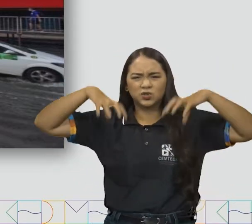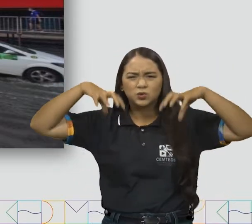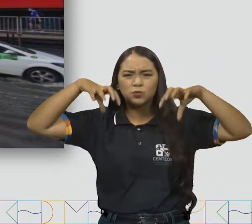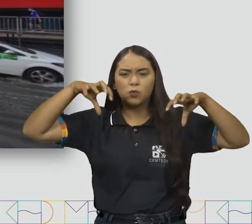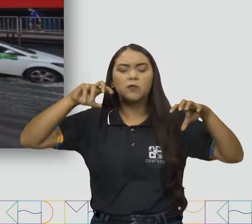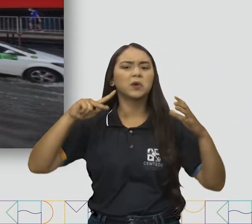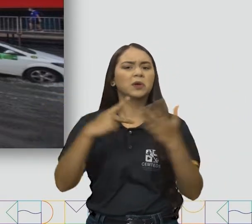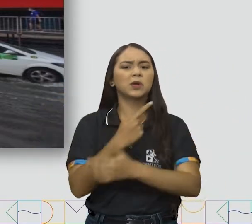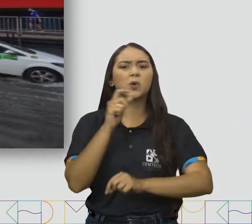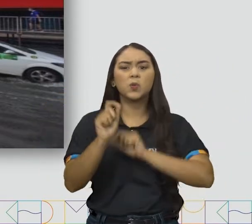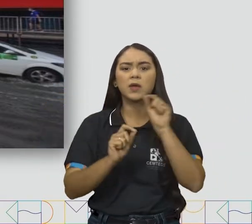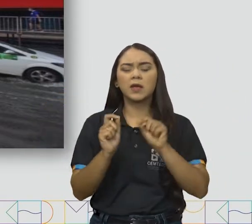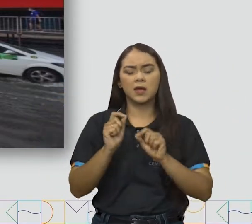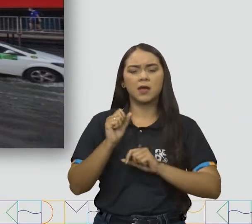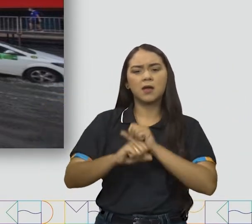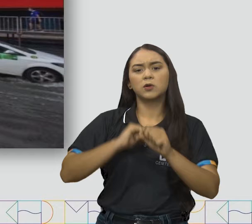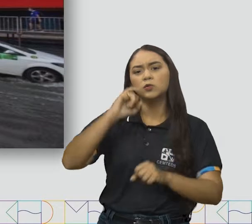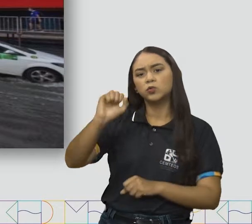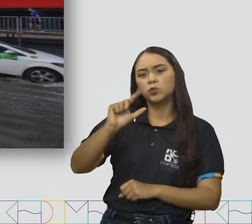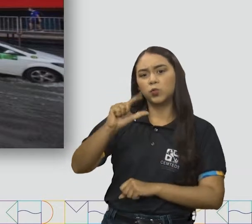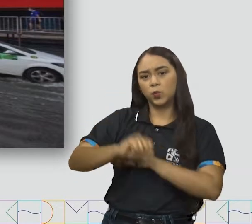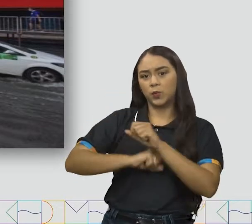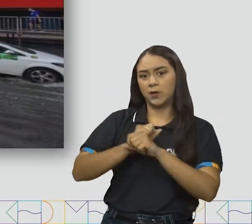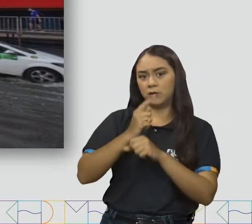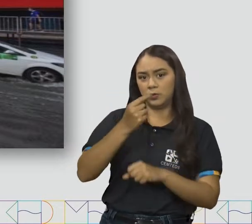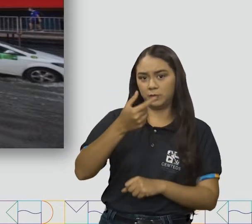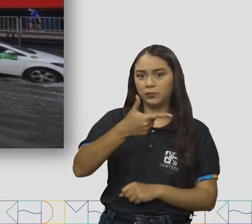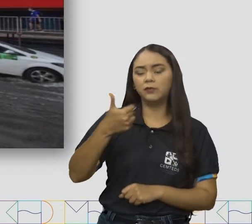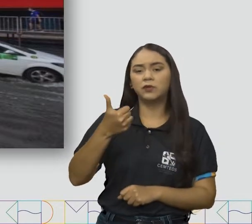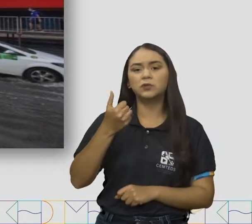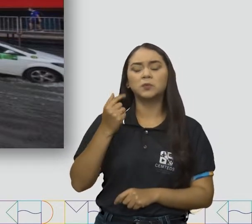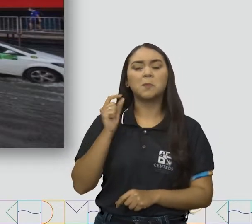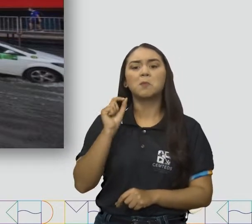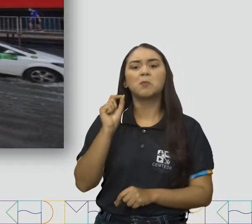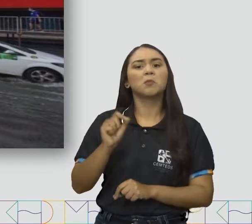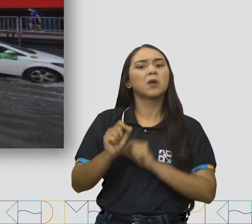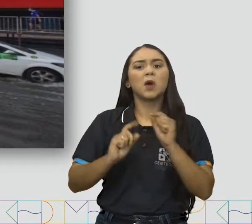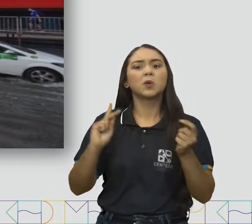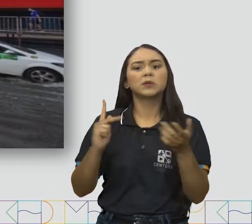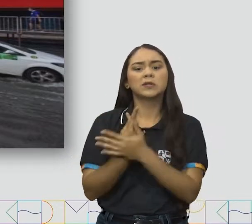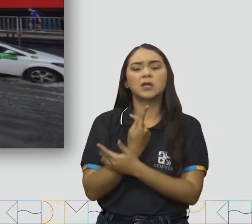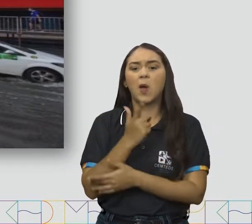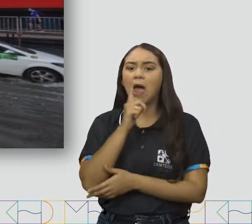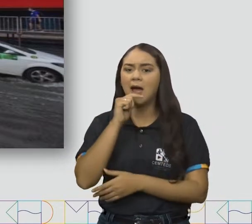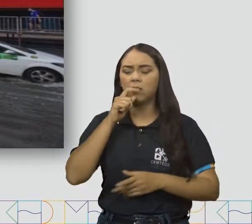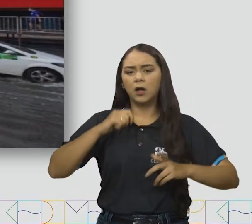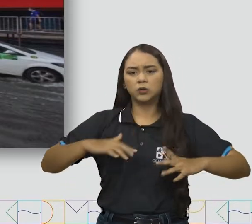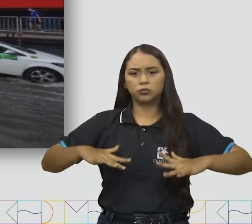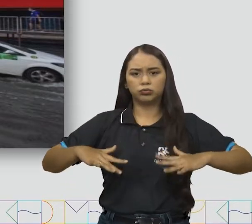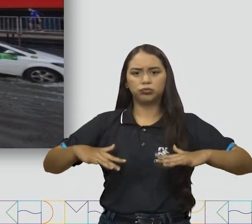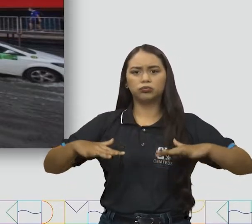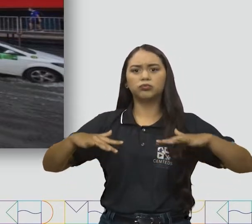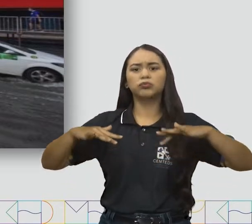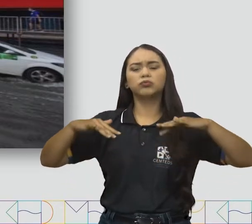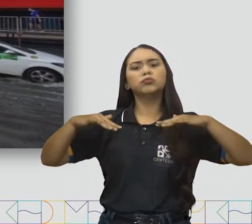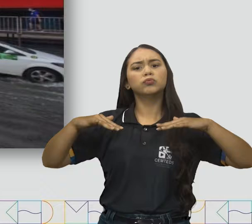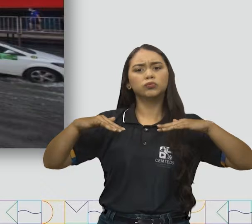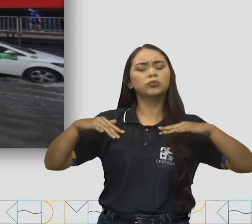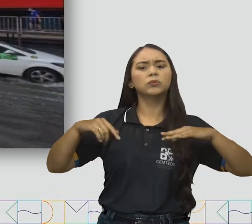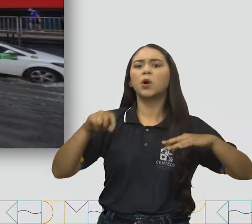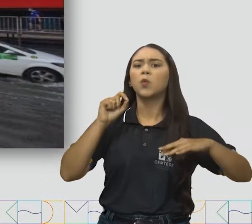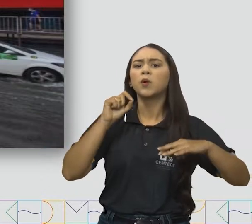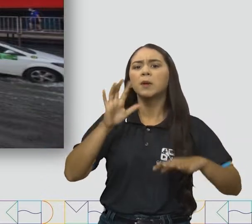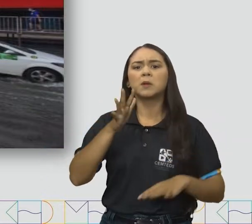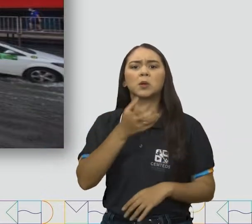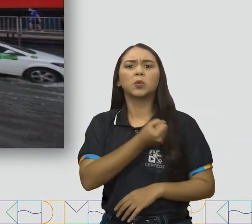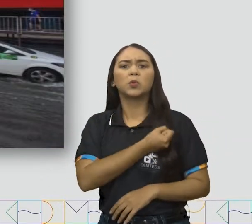imagem, recentemente, em julho de 2021, foi registrada no nosso Rio Negro a maior cheia da história. A cota máxima